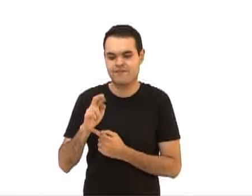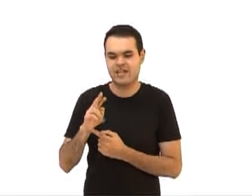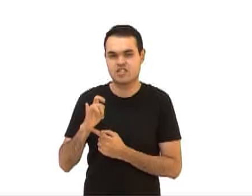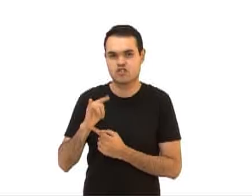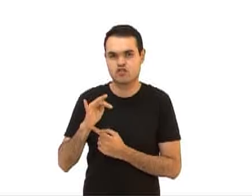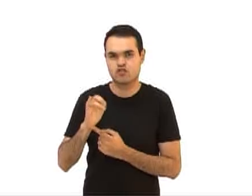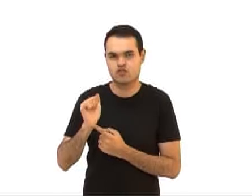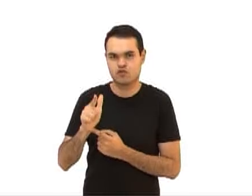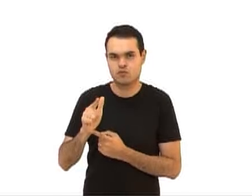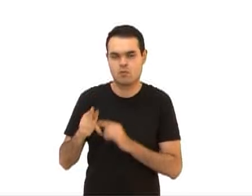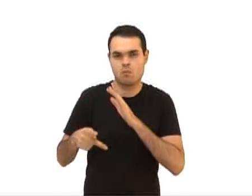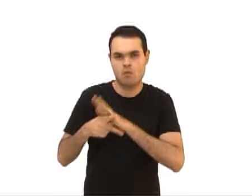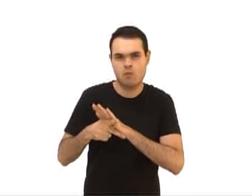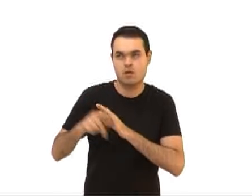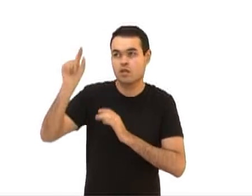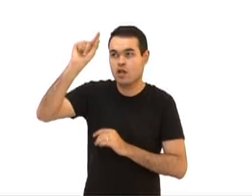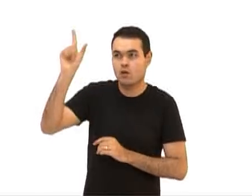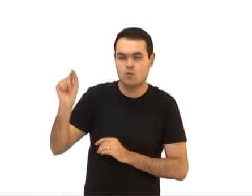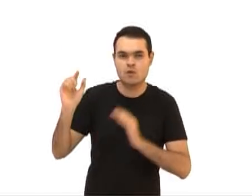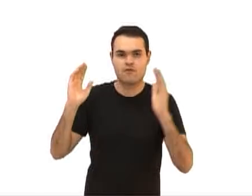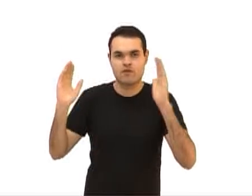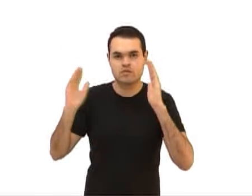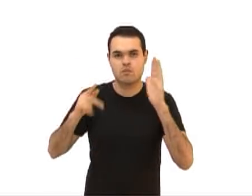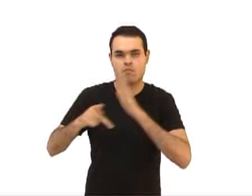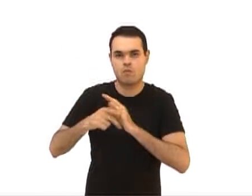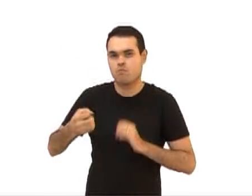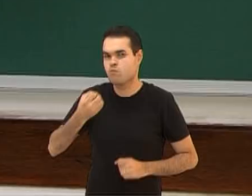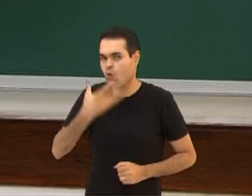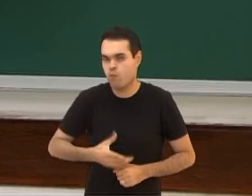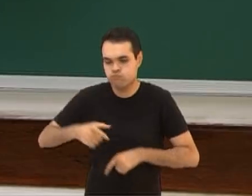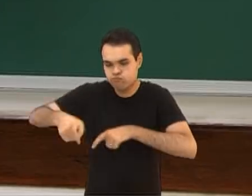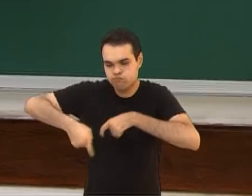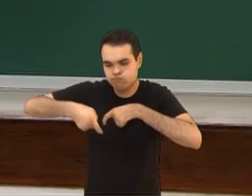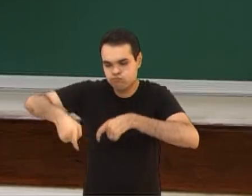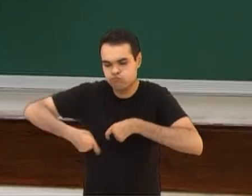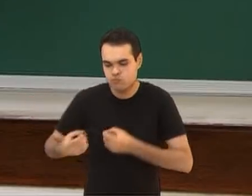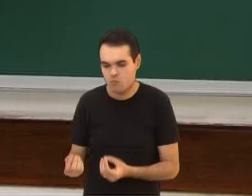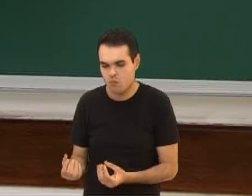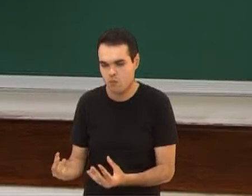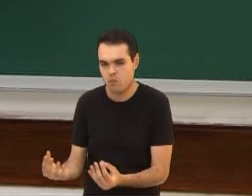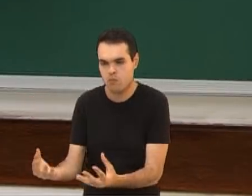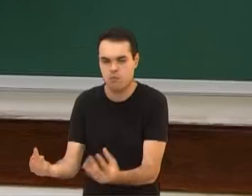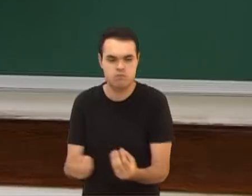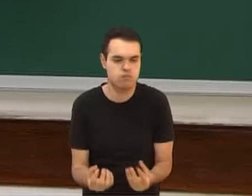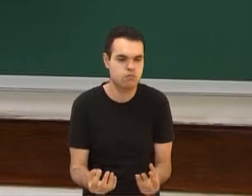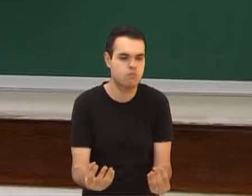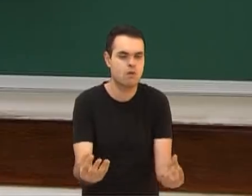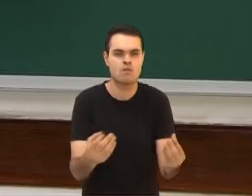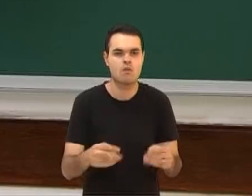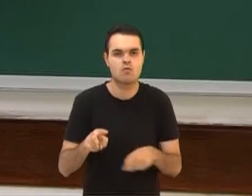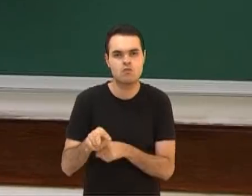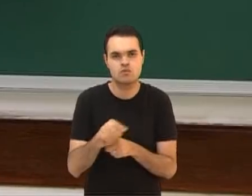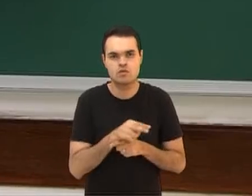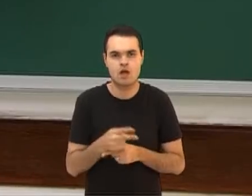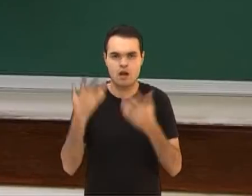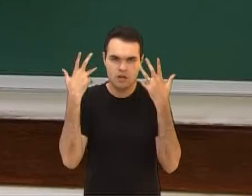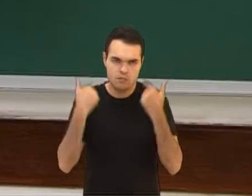lembra uma das fases da Lua, por ser uma região propícia para crescer agricultura e pecuária, justamente por estar entre